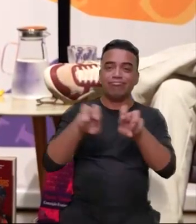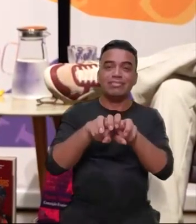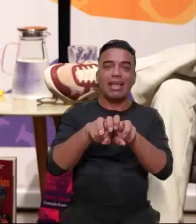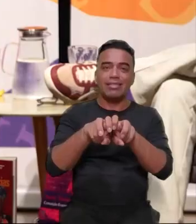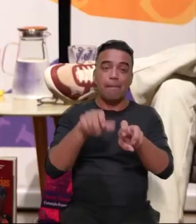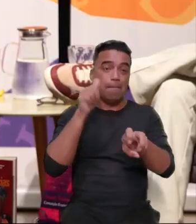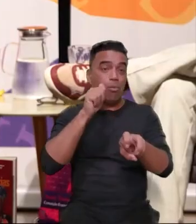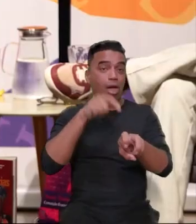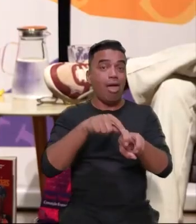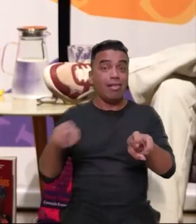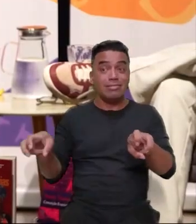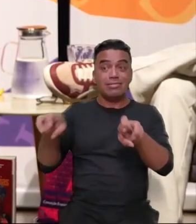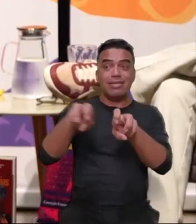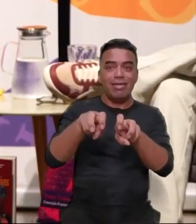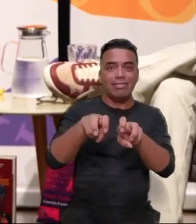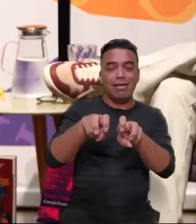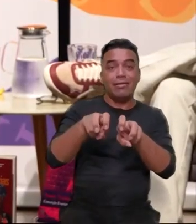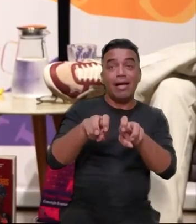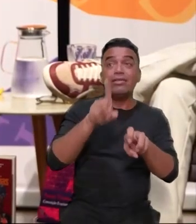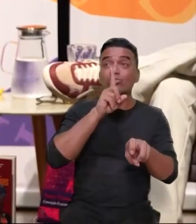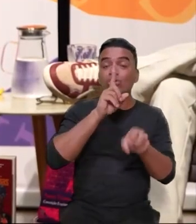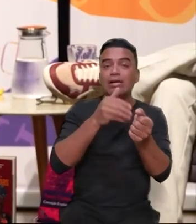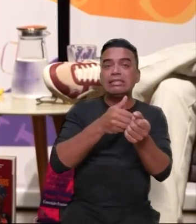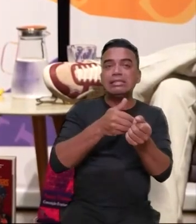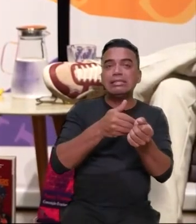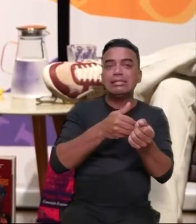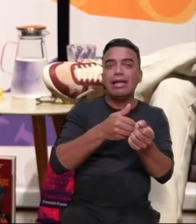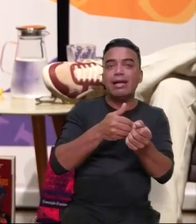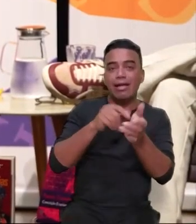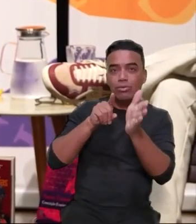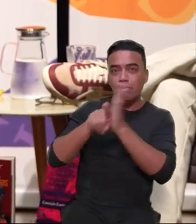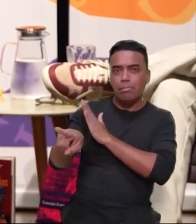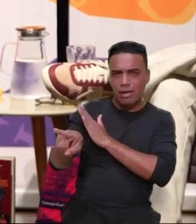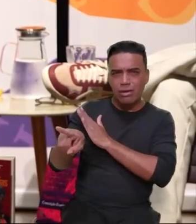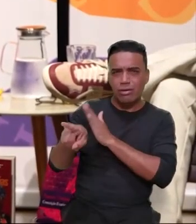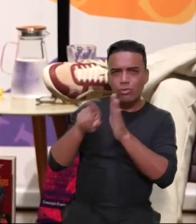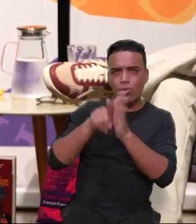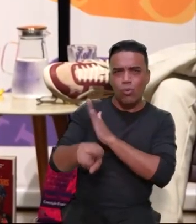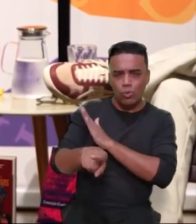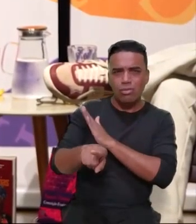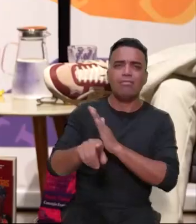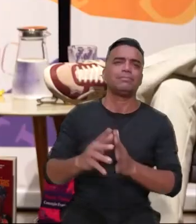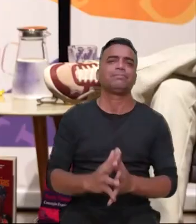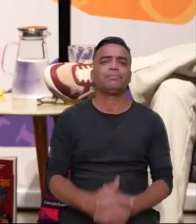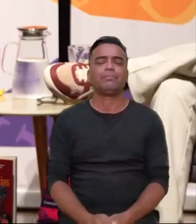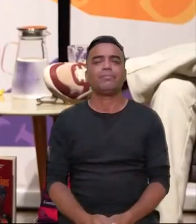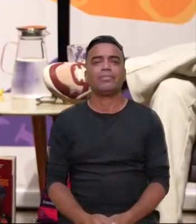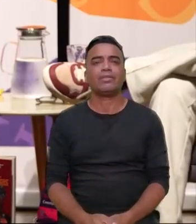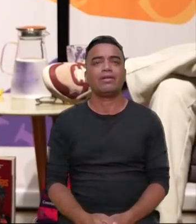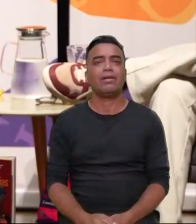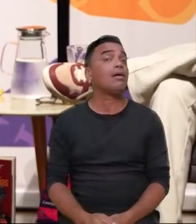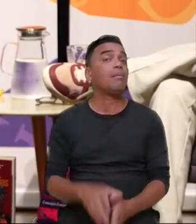da mulher e quase que em segredo, ele pergunta por ela, dentre várias perguntas, ele